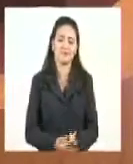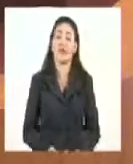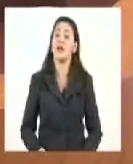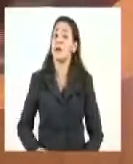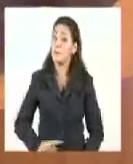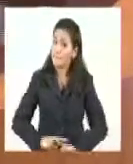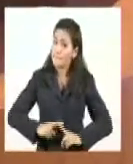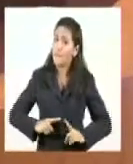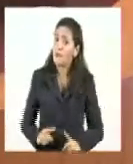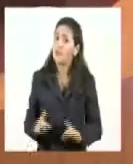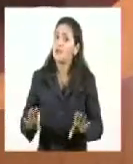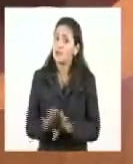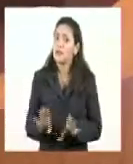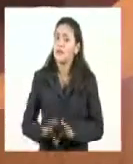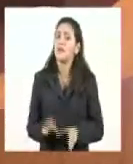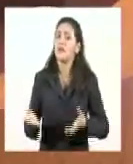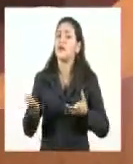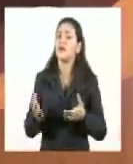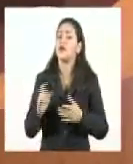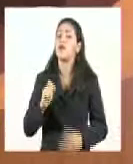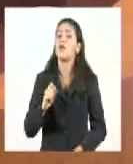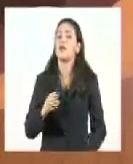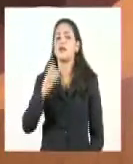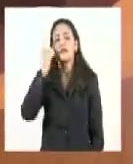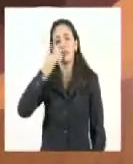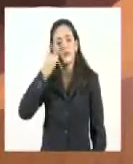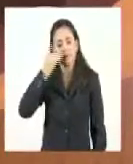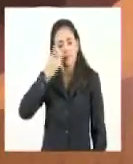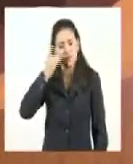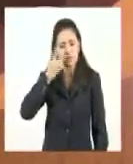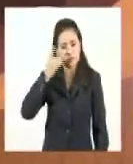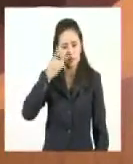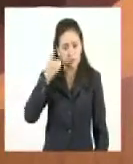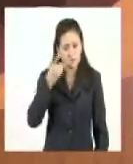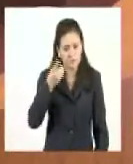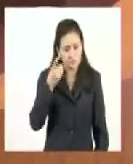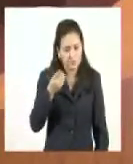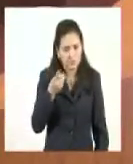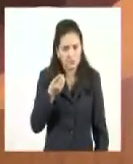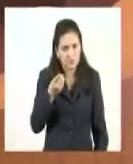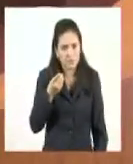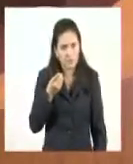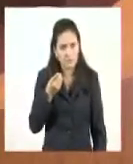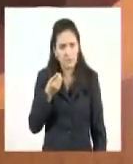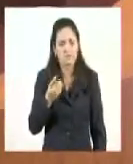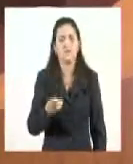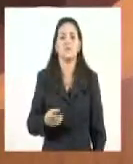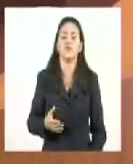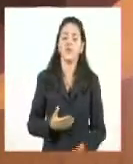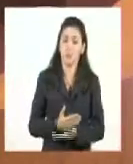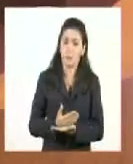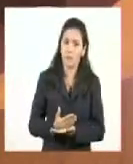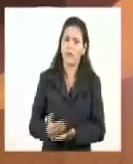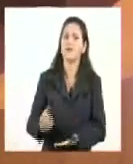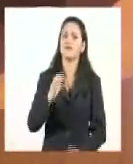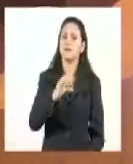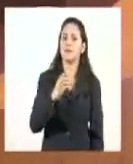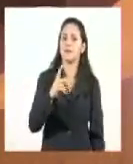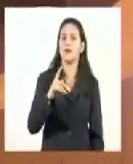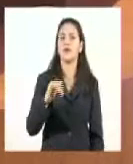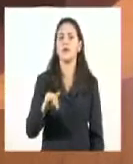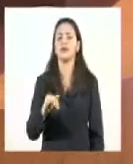Agora, também quero que os deputados se movimentem para abrir a CPI do Detran.